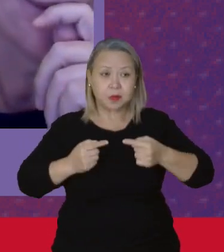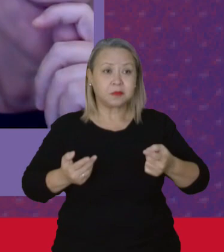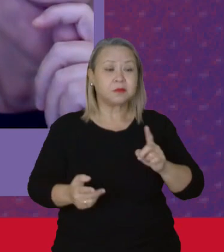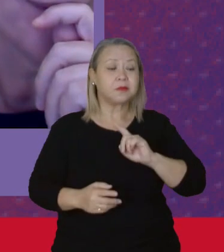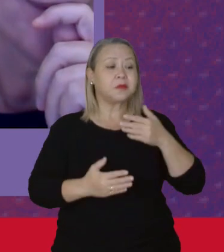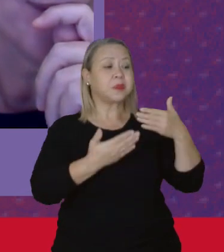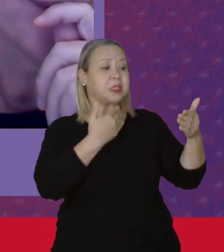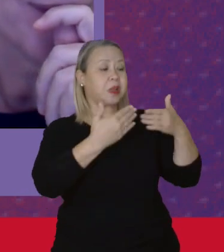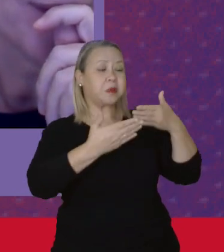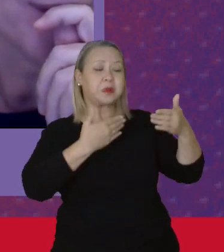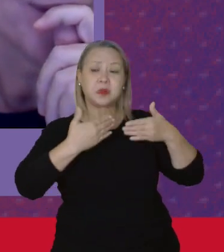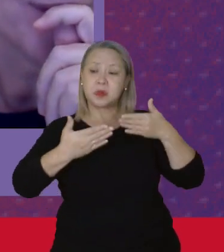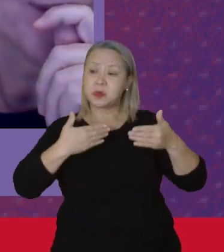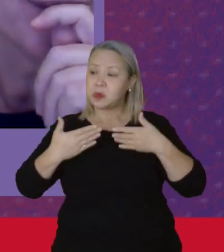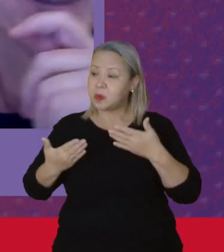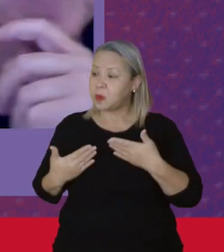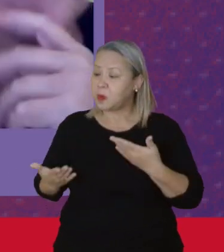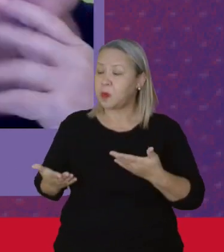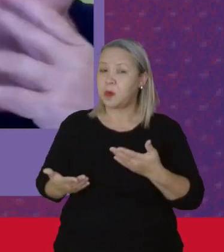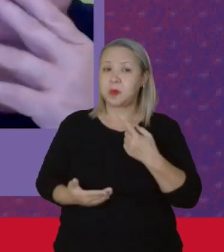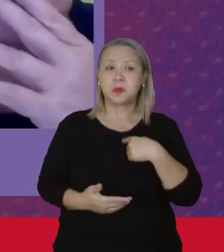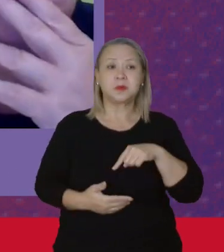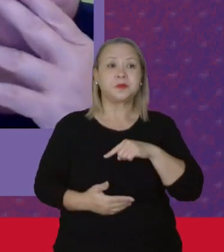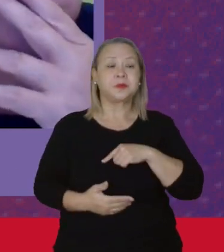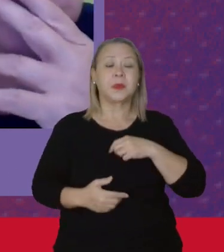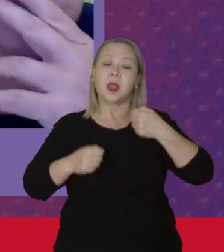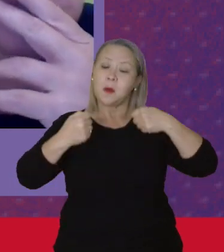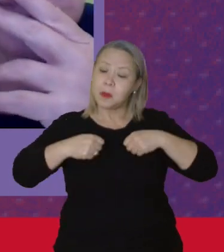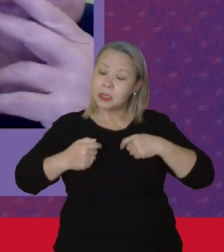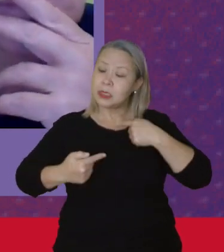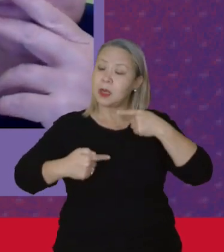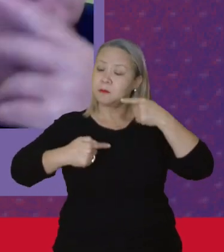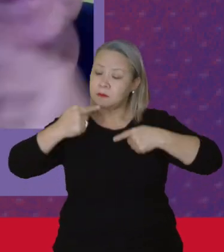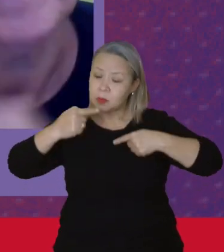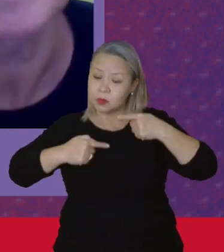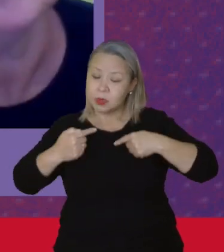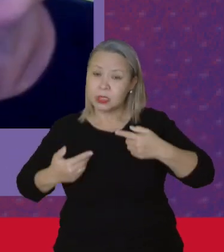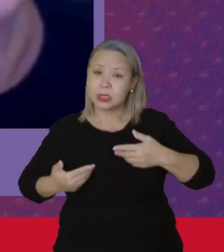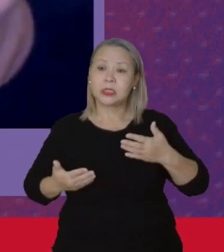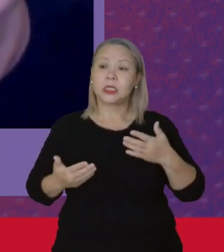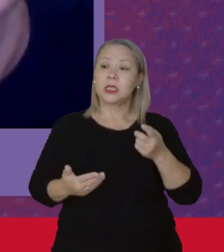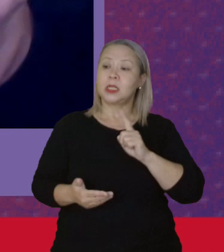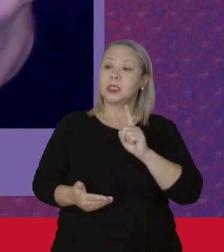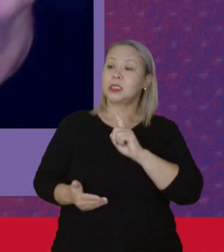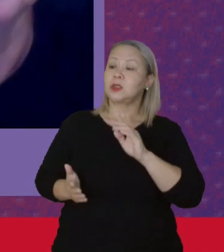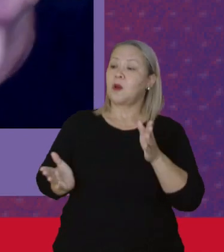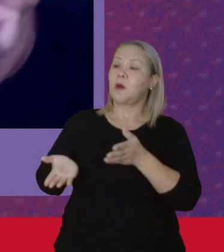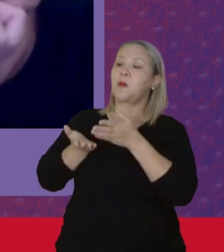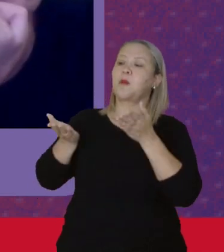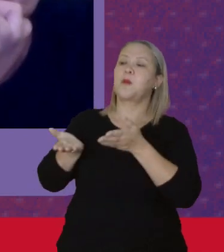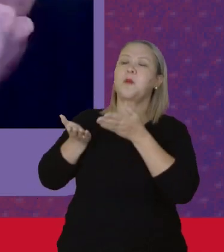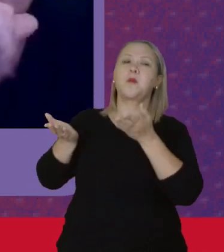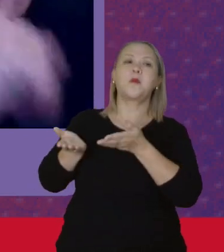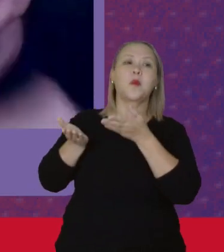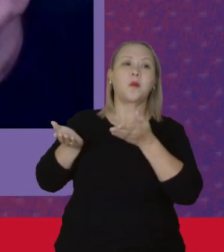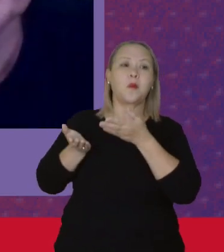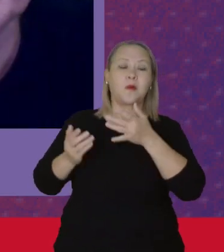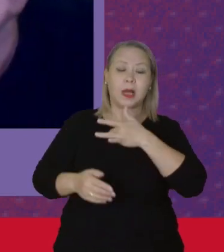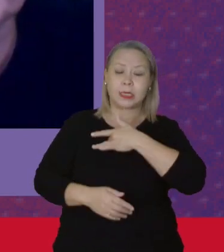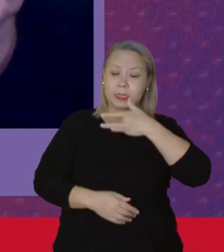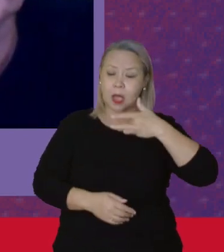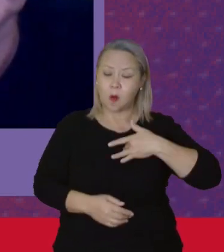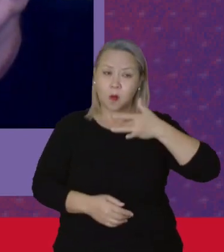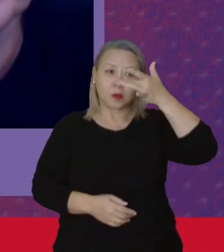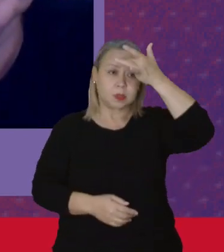desconstrói isso, a gente não vai promover saúde mental,